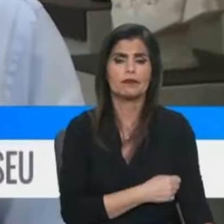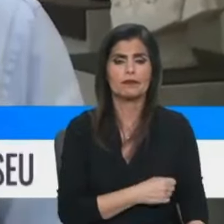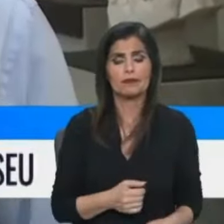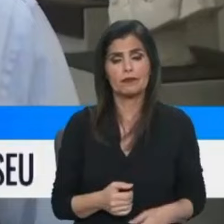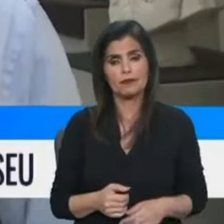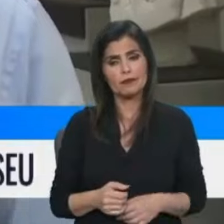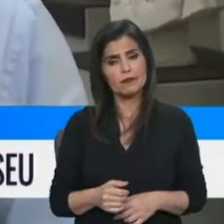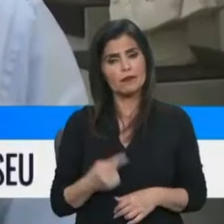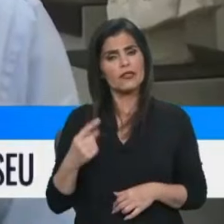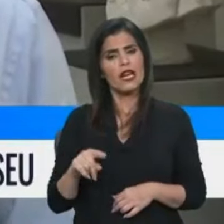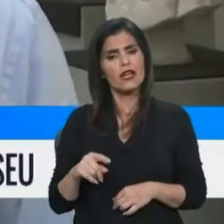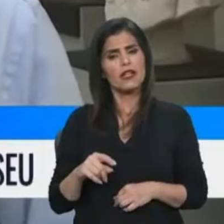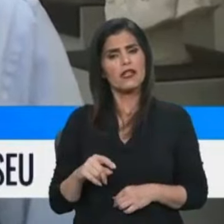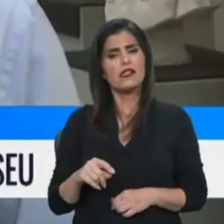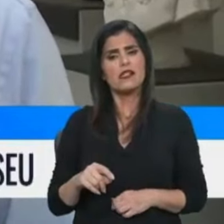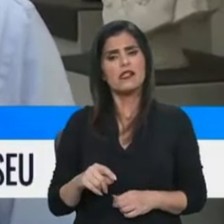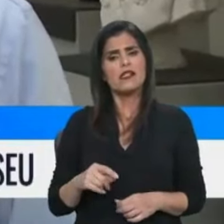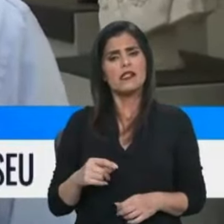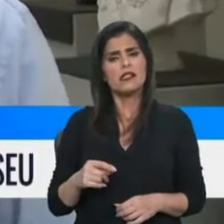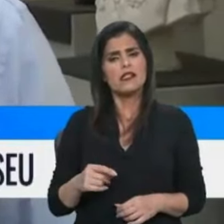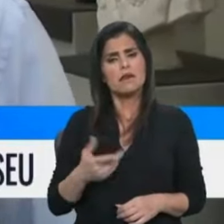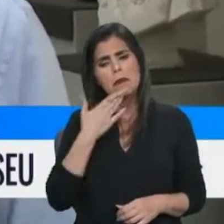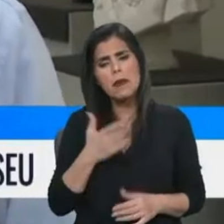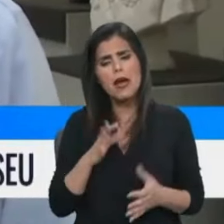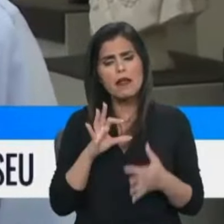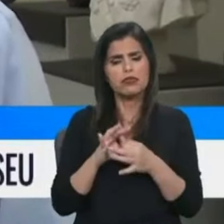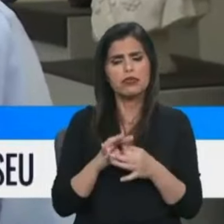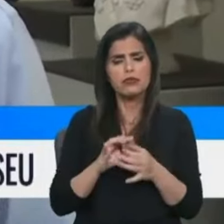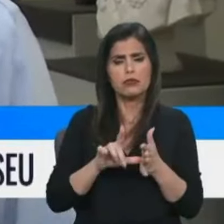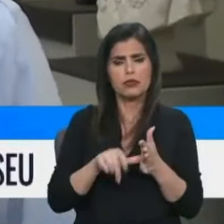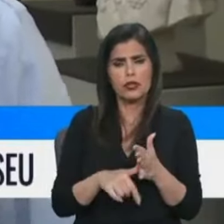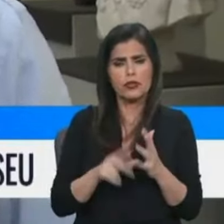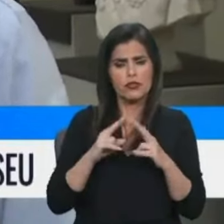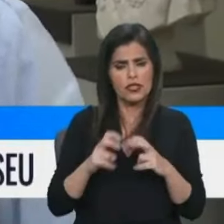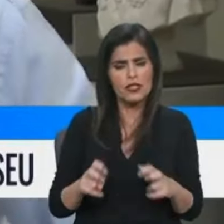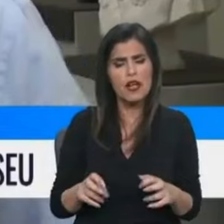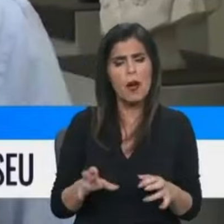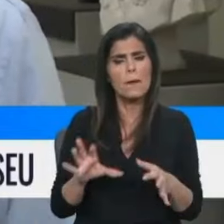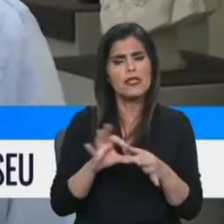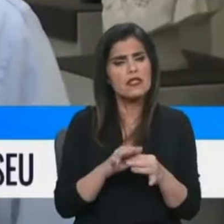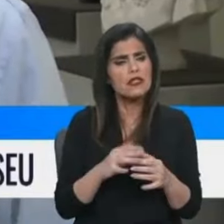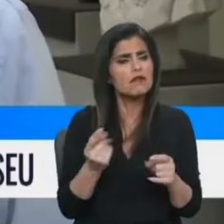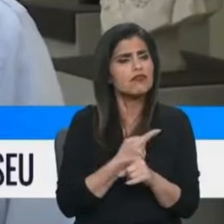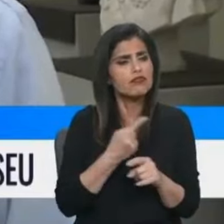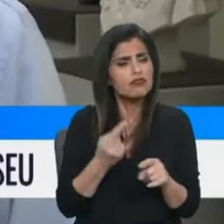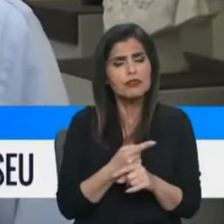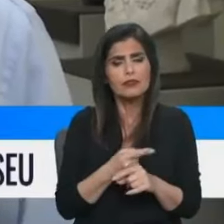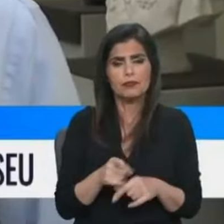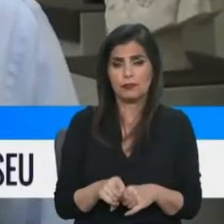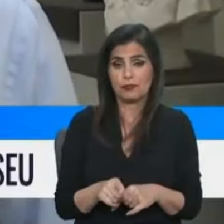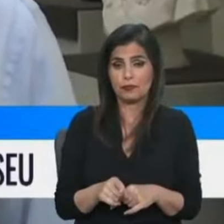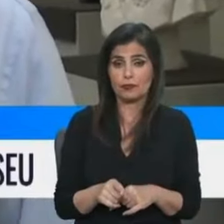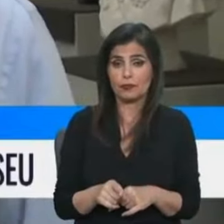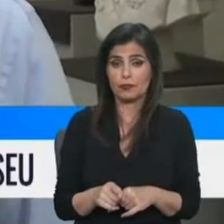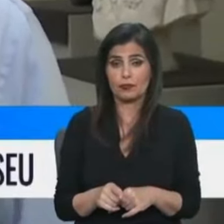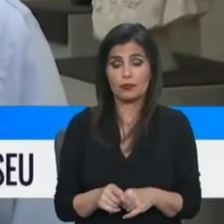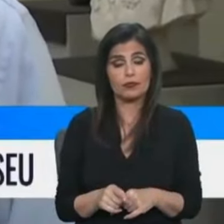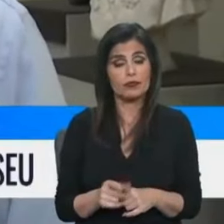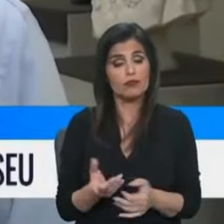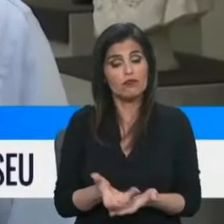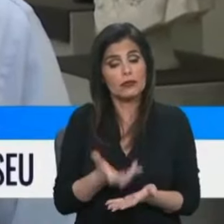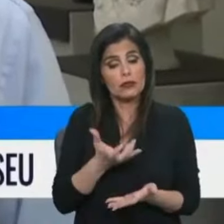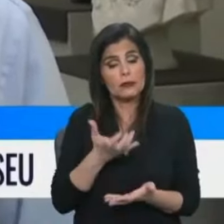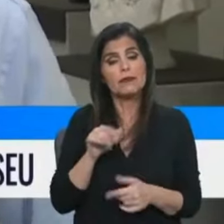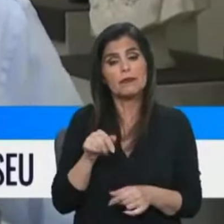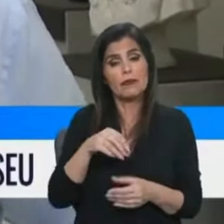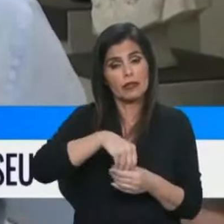solicitada para um conjunto de parcerias, de iniciativas, de projetos de investigação, portanto, e que se afirma não só dentro